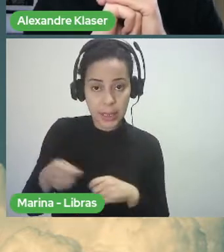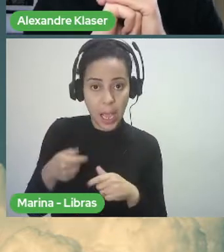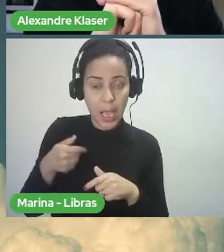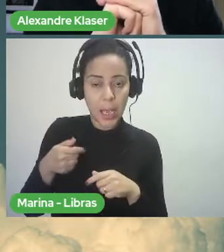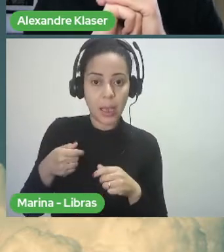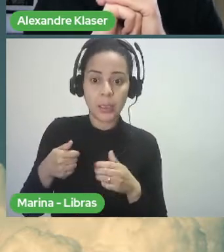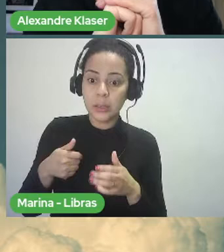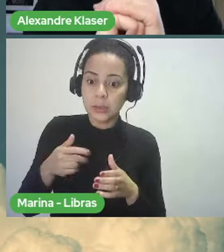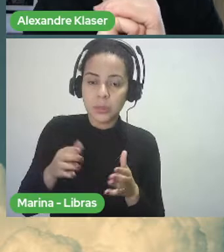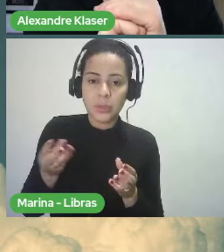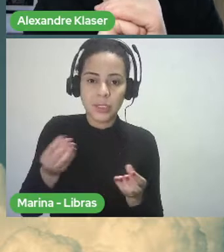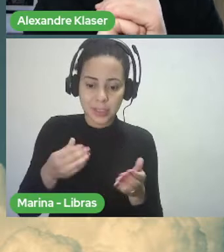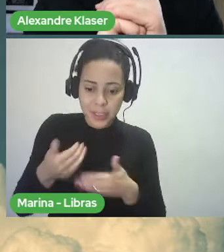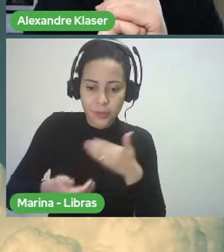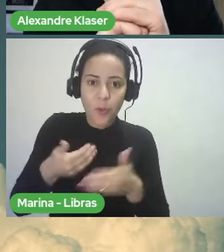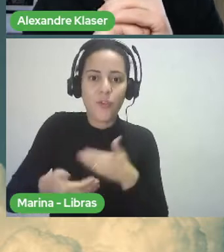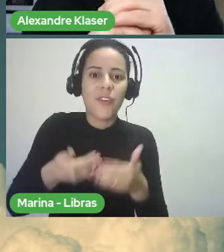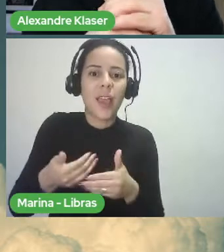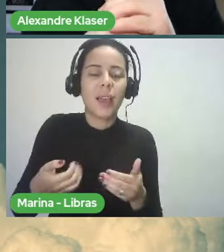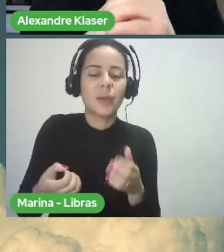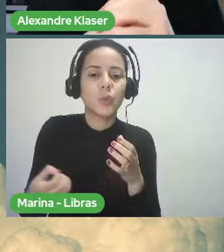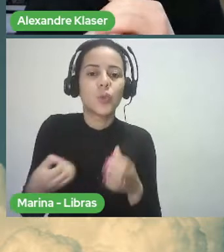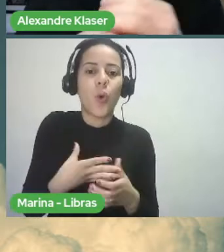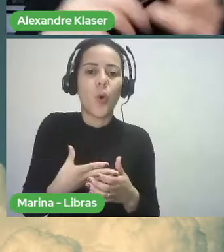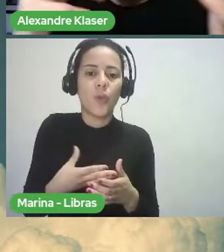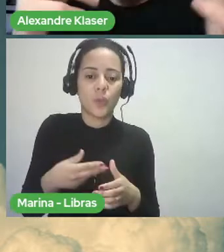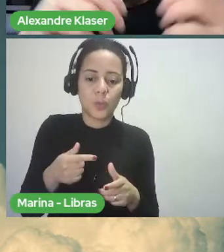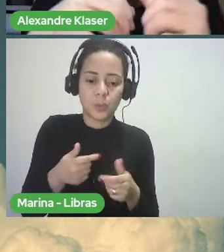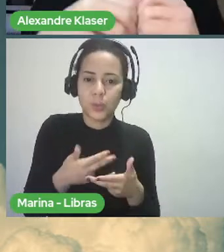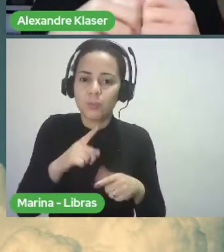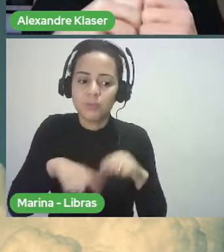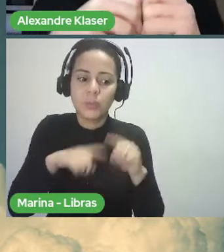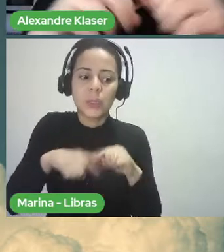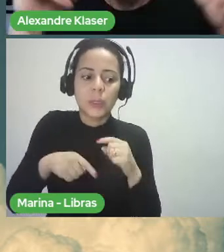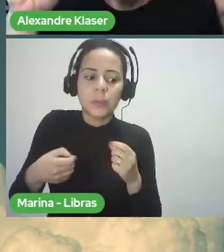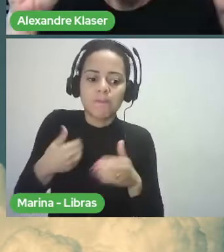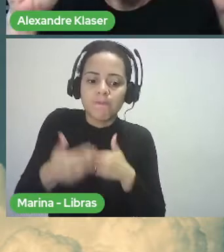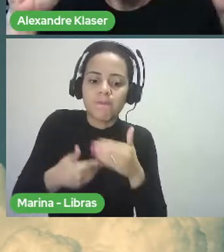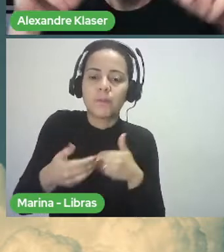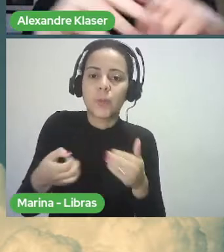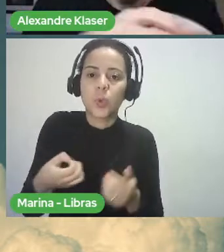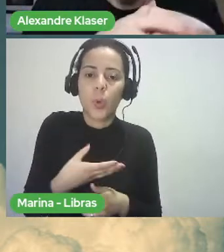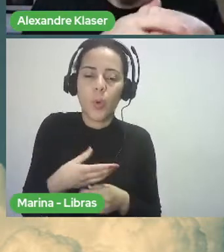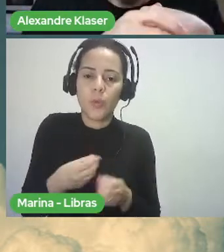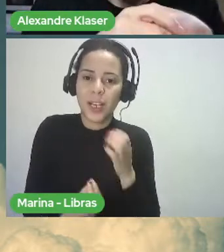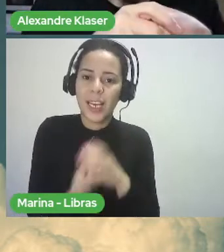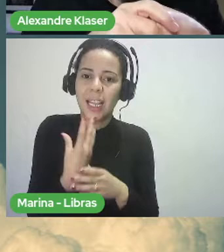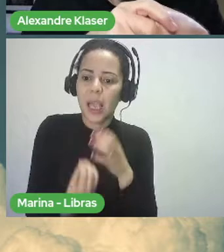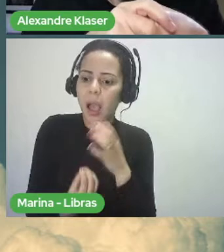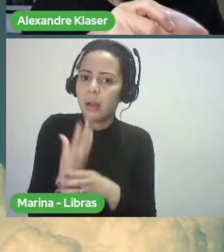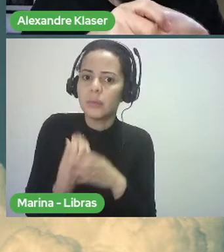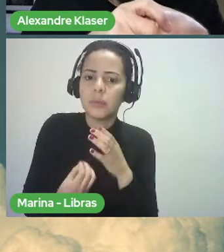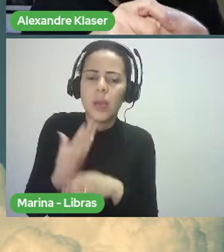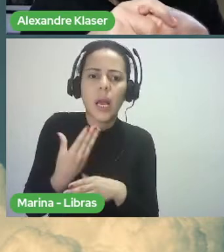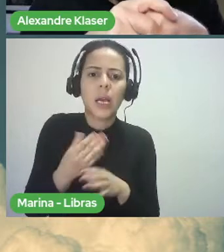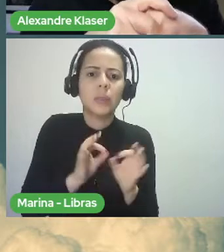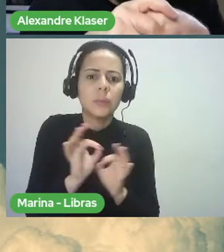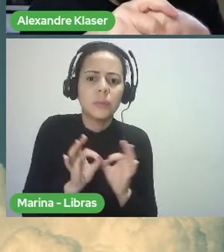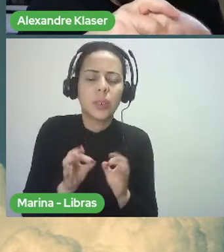desenvolvimento internamente? Não, não tem. O que eu tenho são pessoas que, né, os famosos, o pessoal da